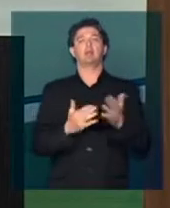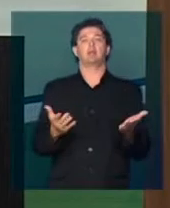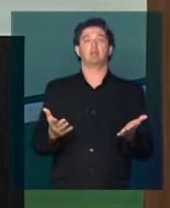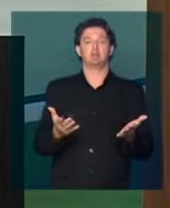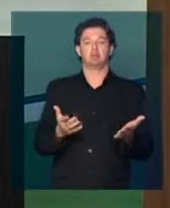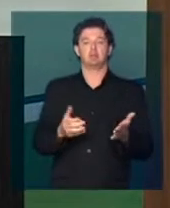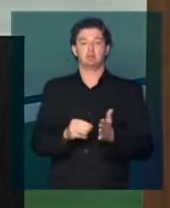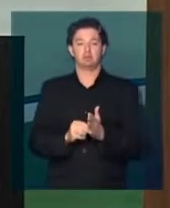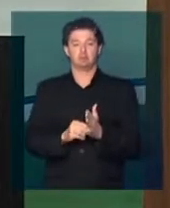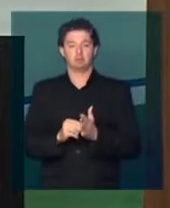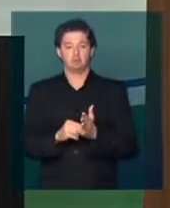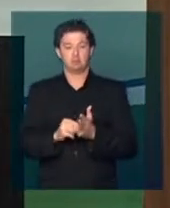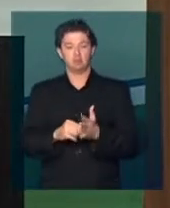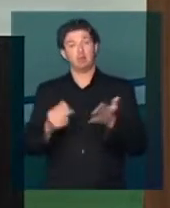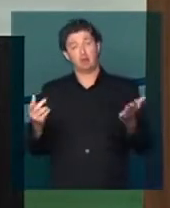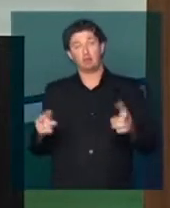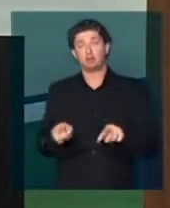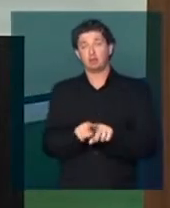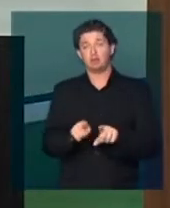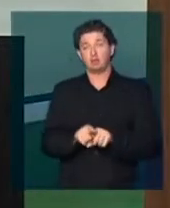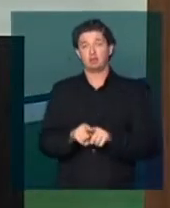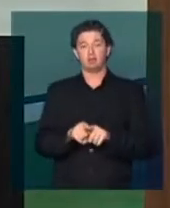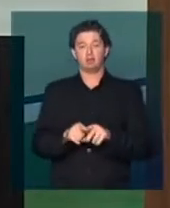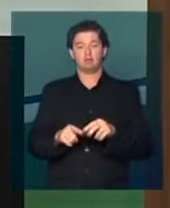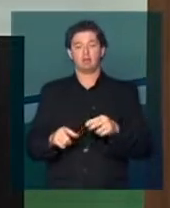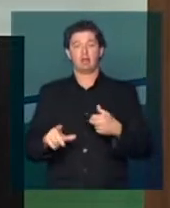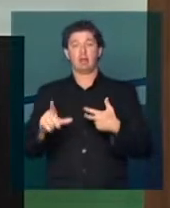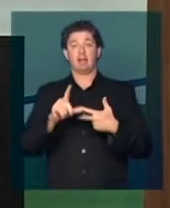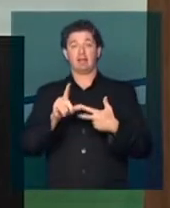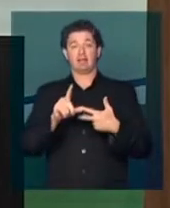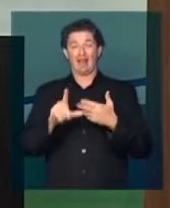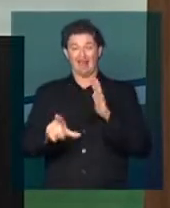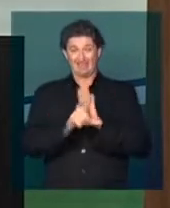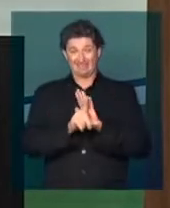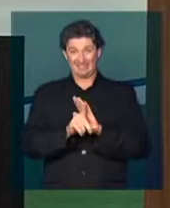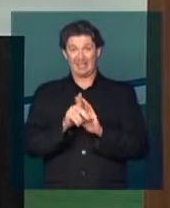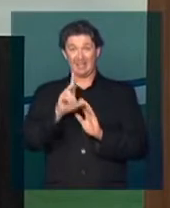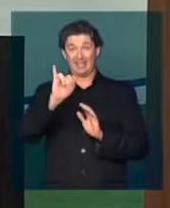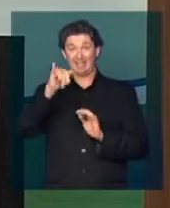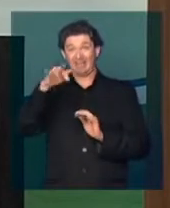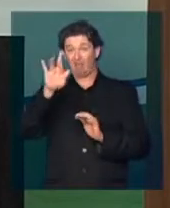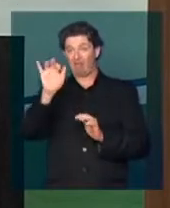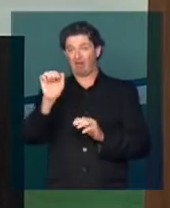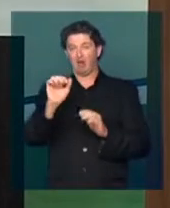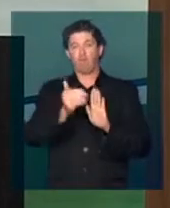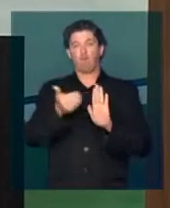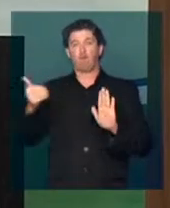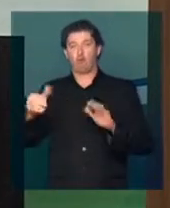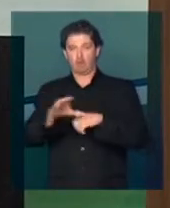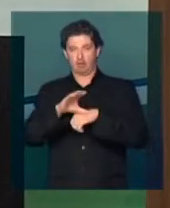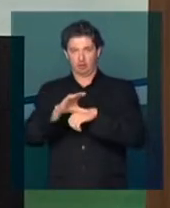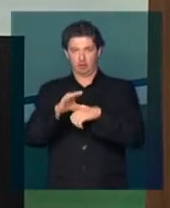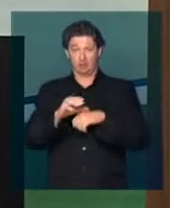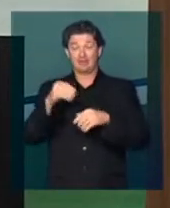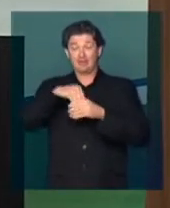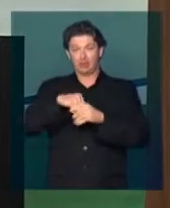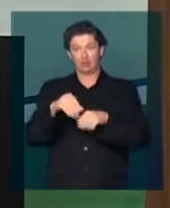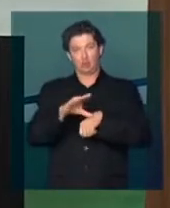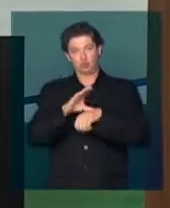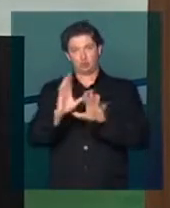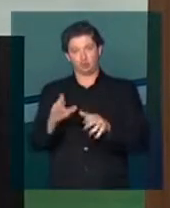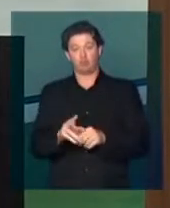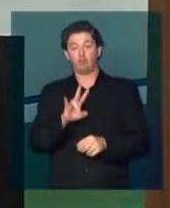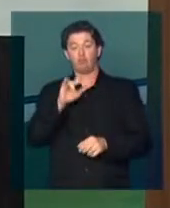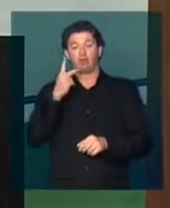restrição. E aí vem também a legislação infraconstitucional. Essa legislação infraconstitucional, como a lei eleitoral, ela